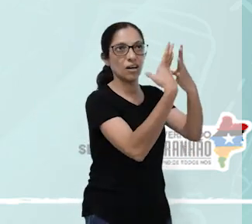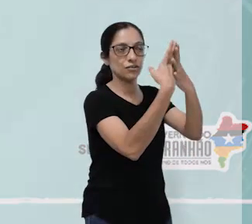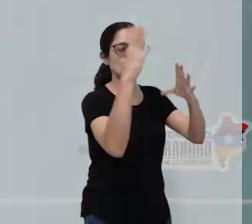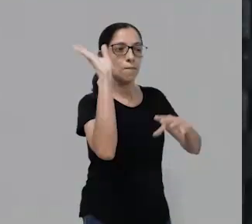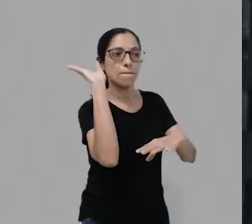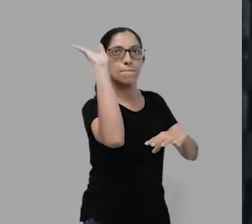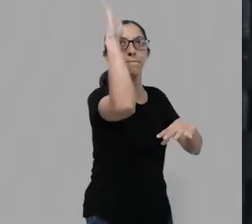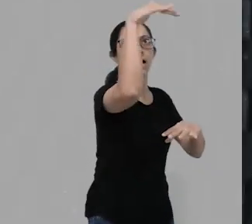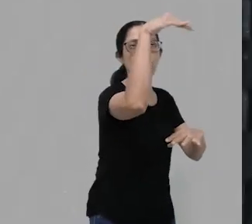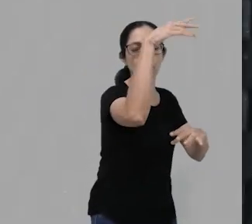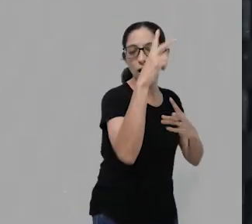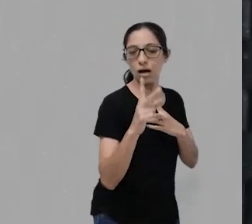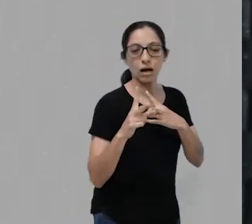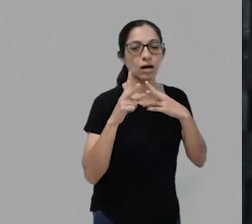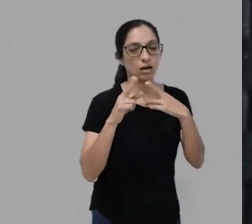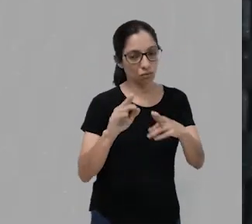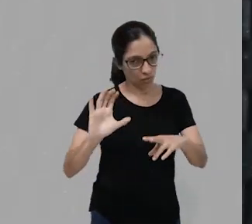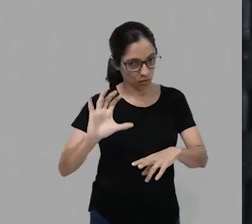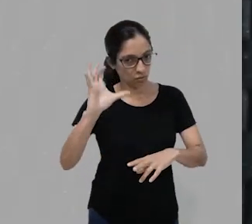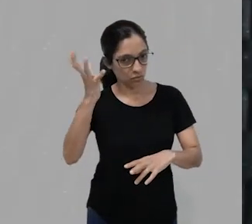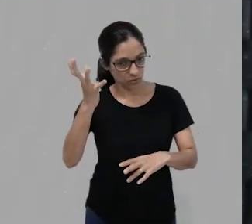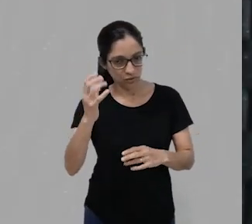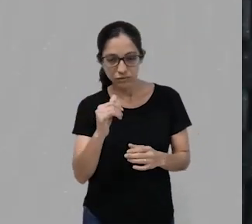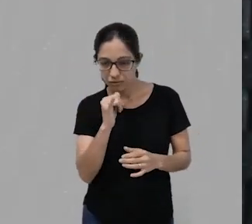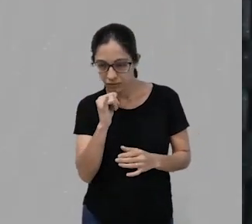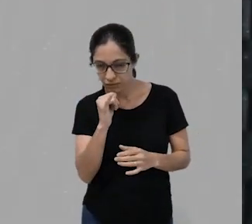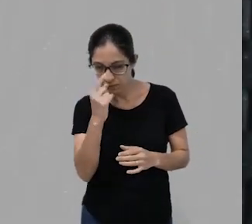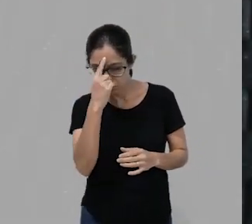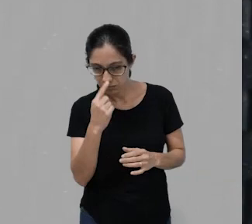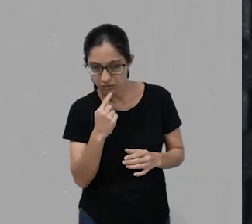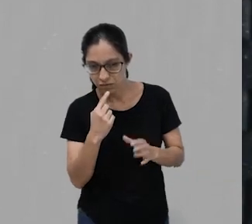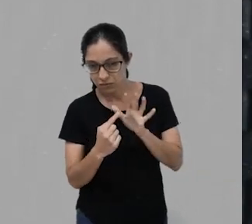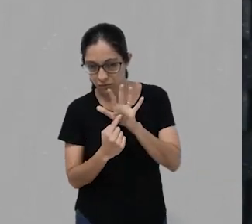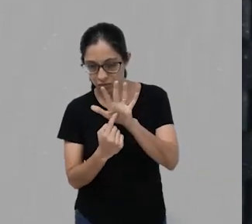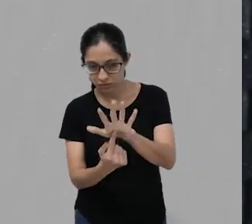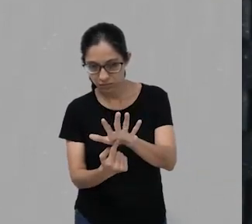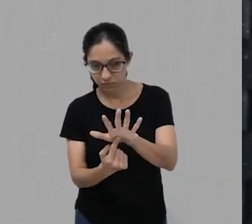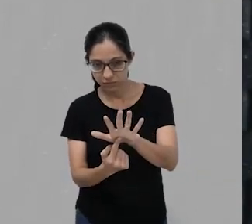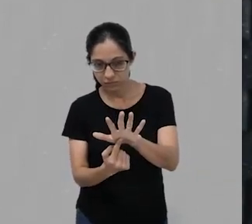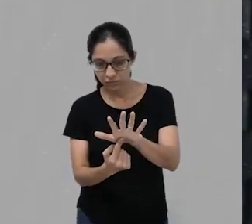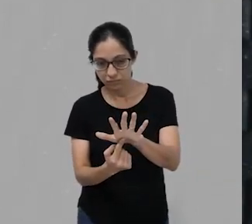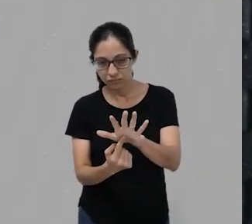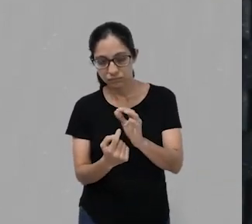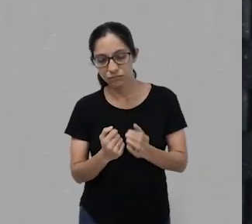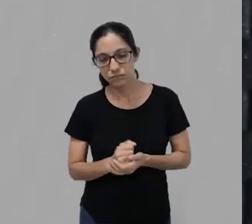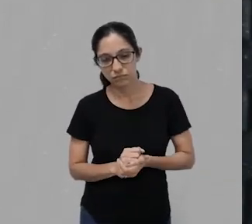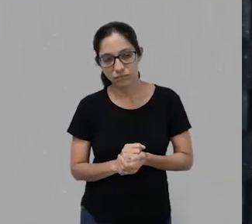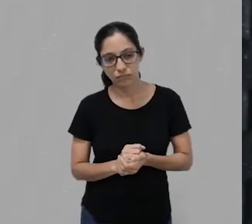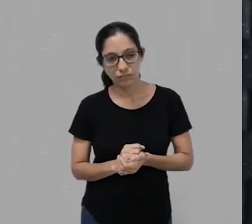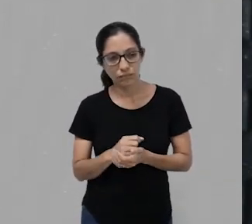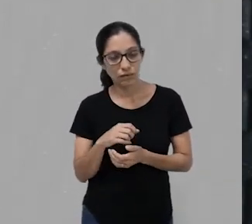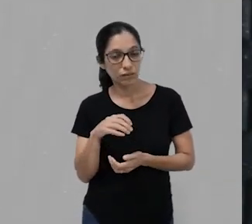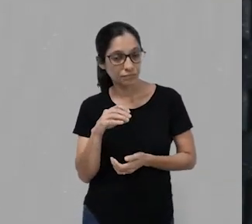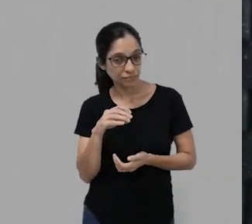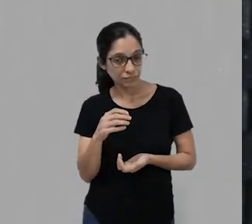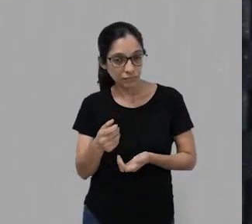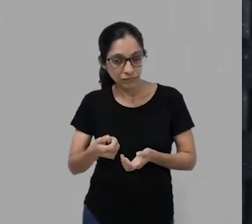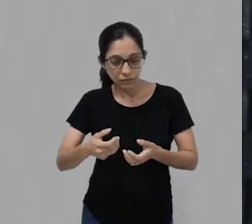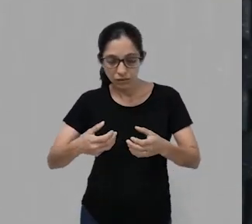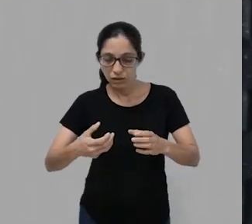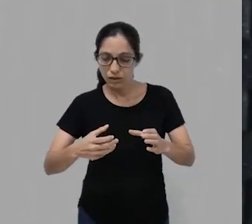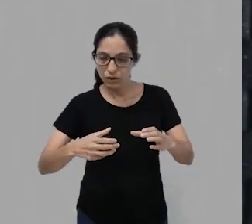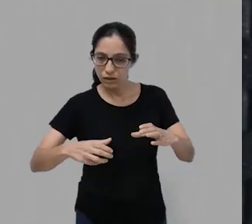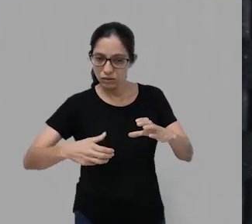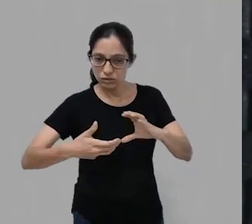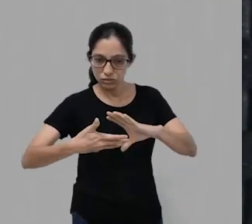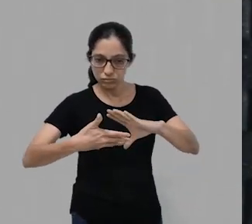peteca. Ele vem, tá com uma pegada o quê? Aqui, uma empunhadura, que dá pra gente ver, que a gente já viu na nossa aula. Backhand, tá aqui com a raquete